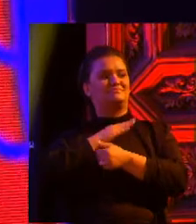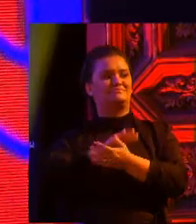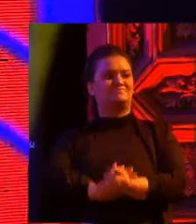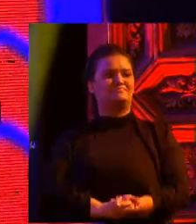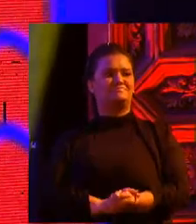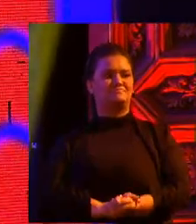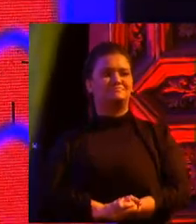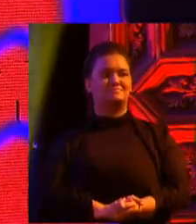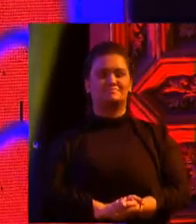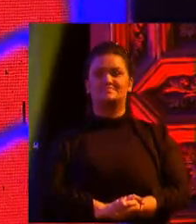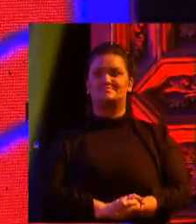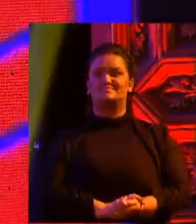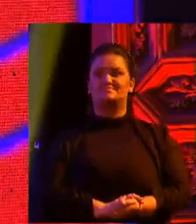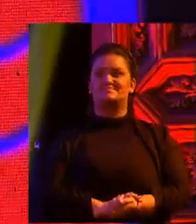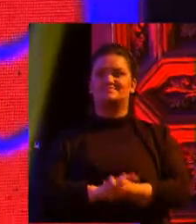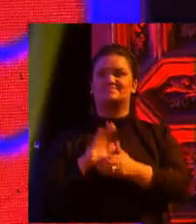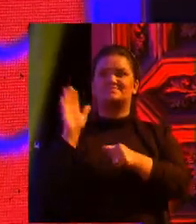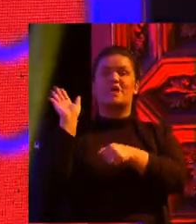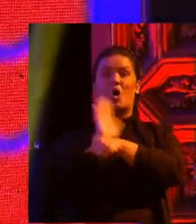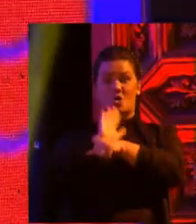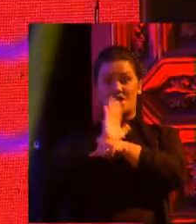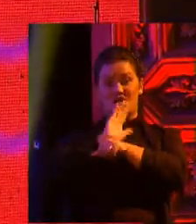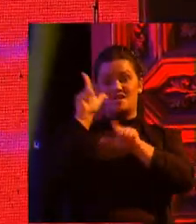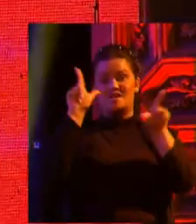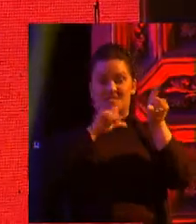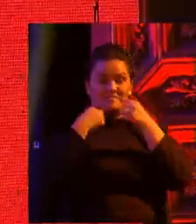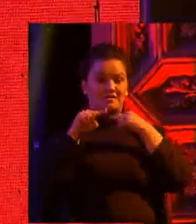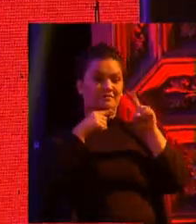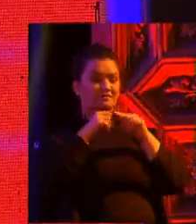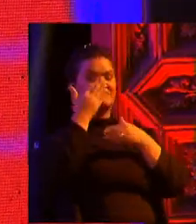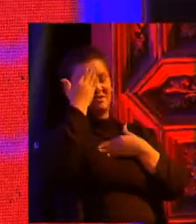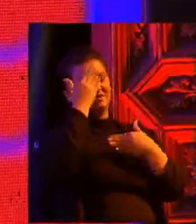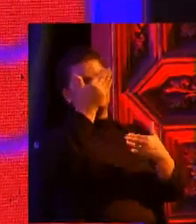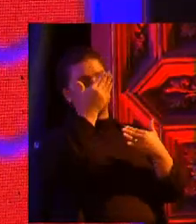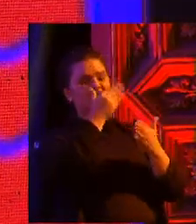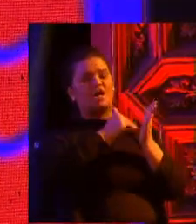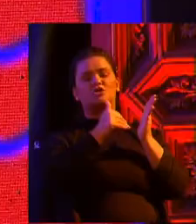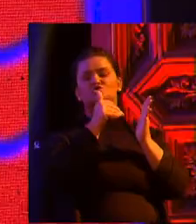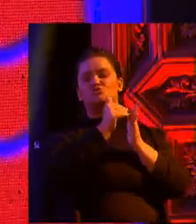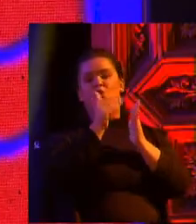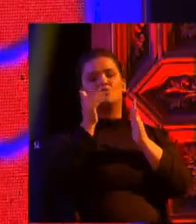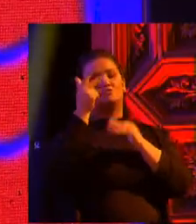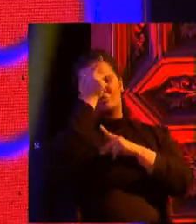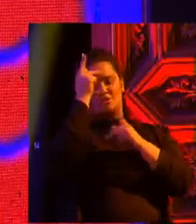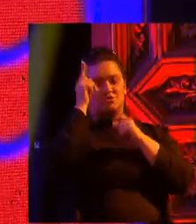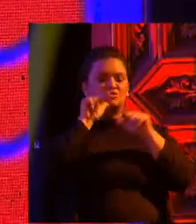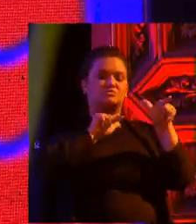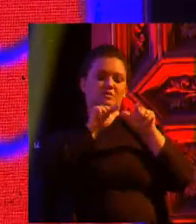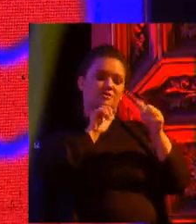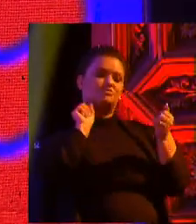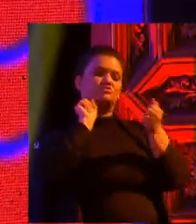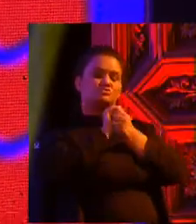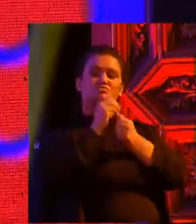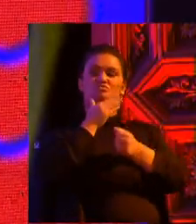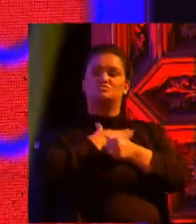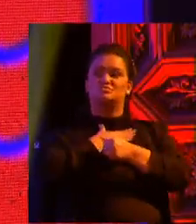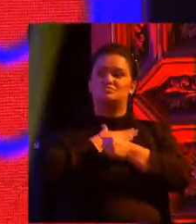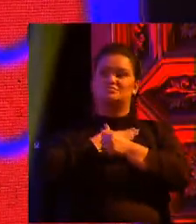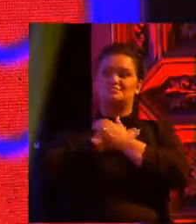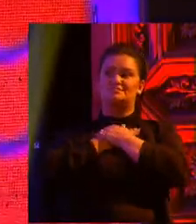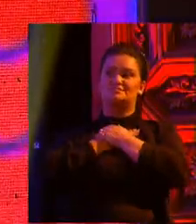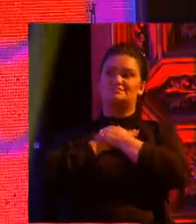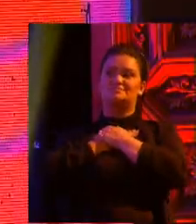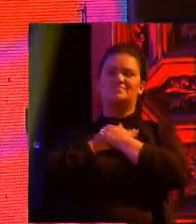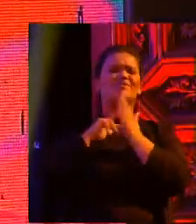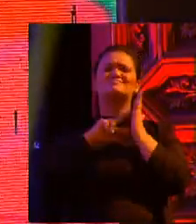É, esse clipe, né? Gostaria também de agradecer a todo mundo que trabalhou nesse clipe. E queria falar um pouco sobre o que